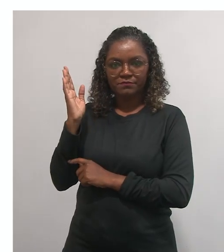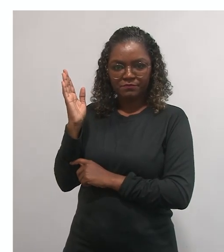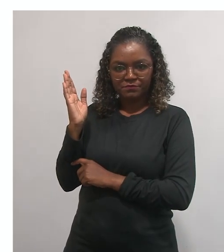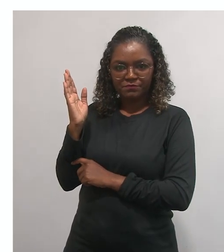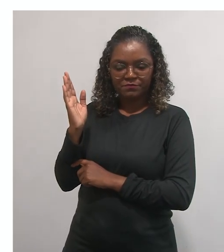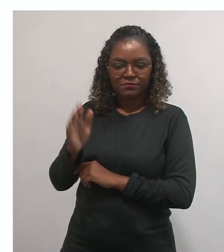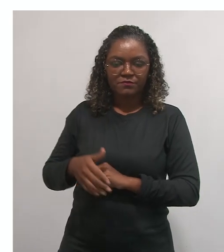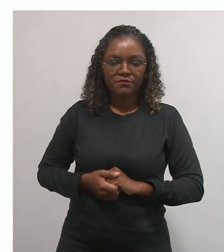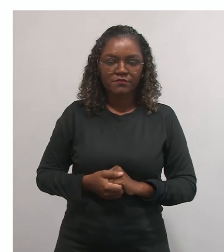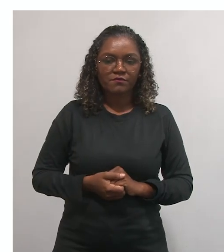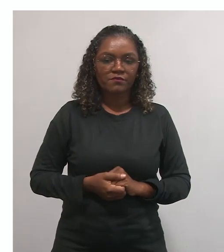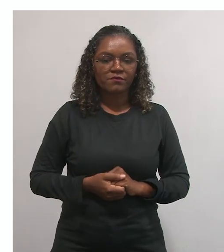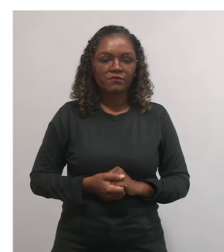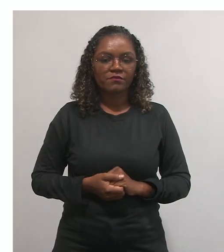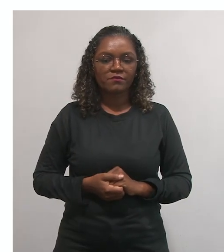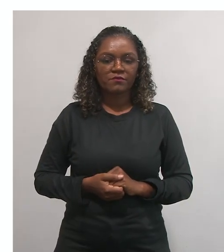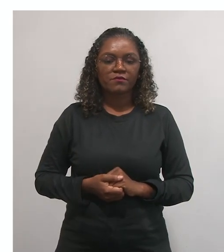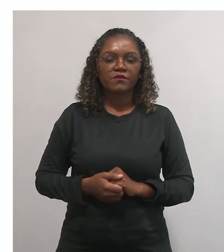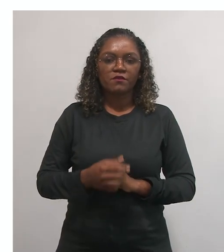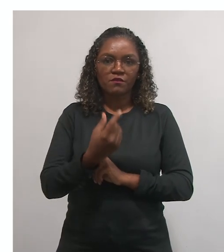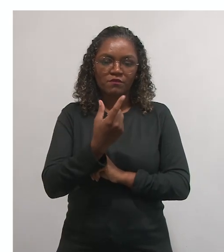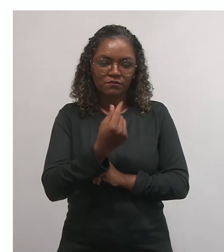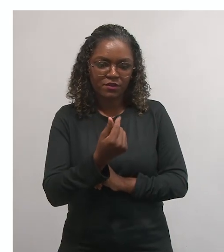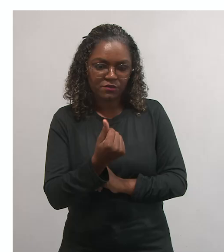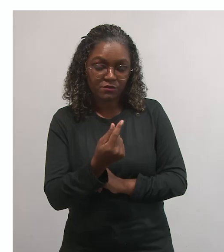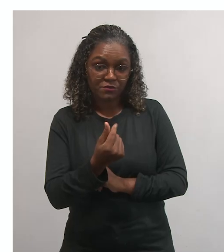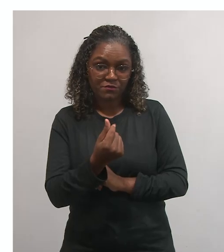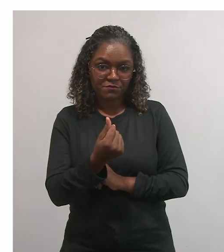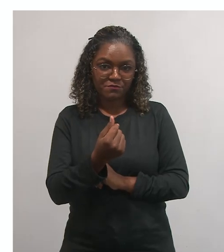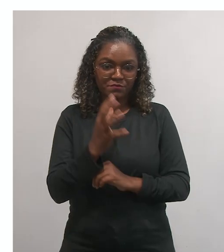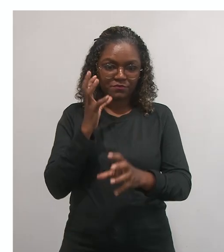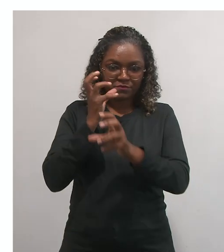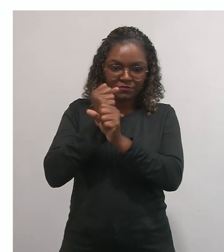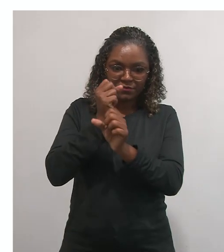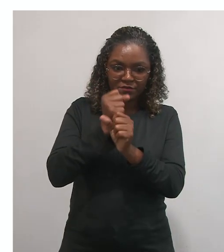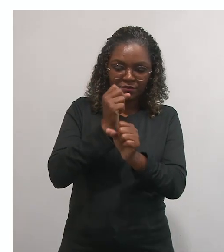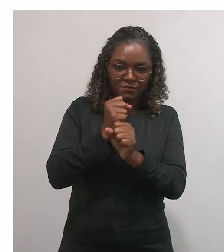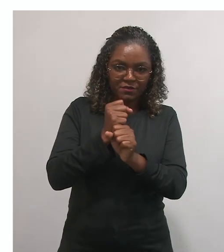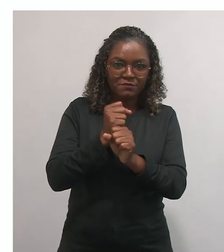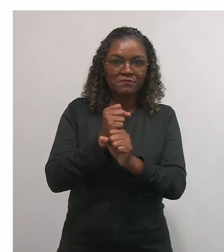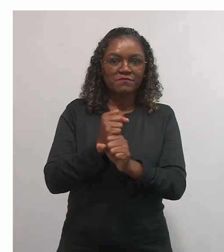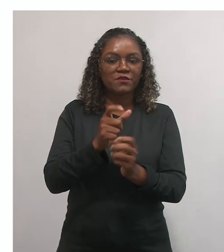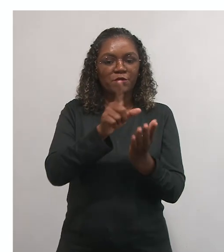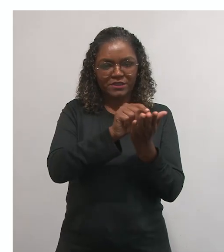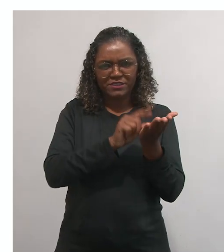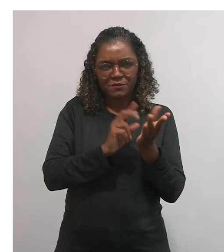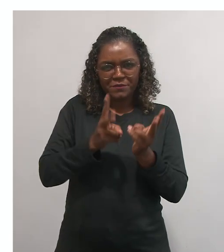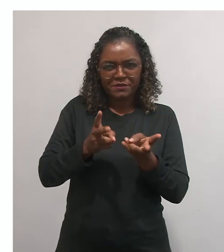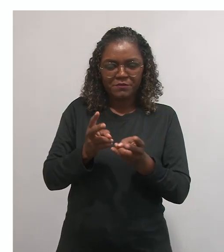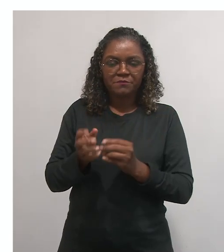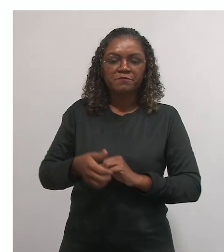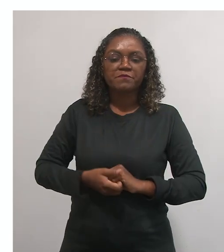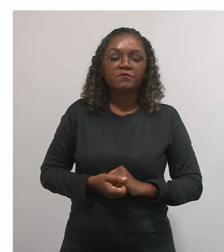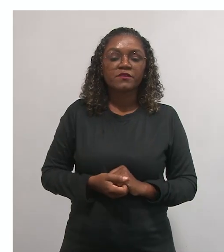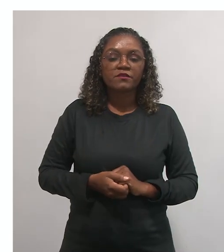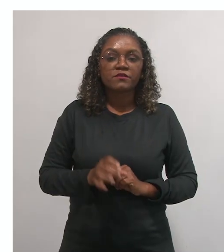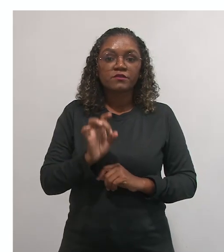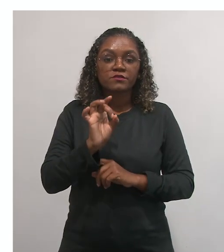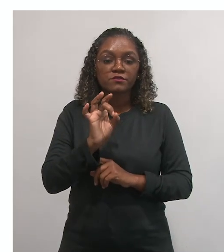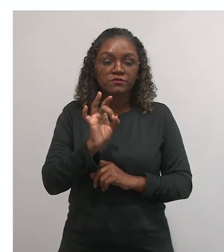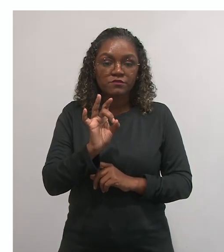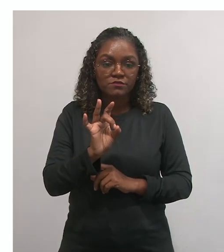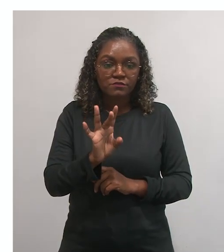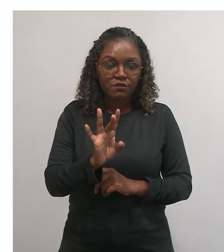pegar esses valores que a gente calculou que os autores calcularam lá no artigo em forma